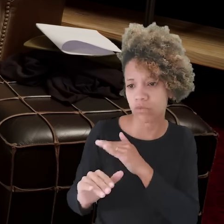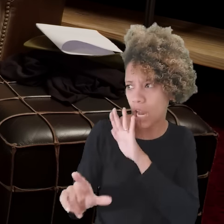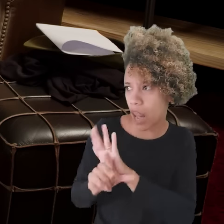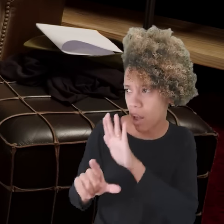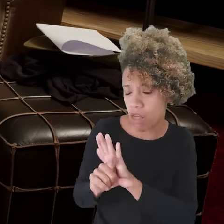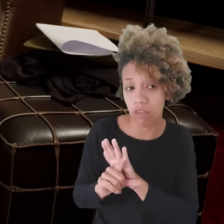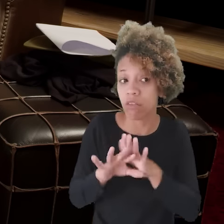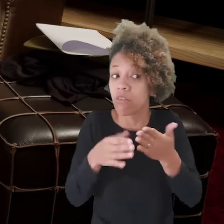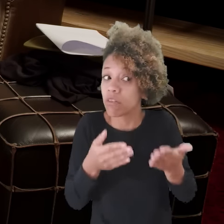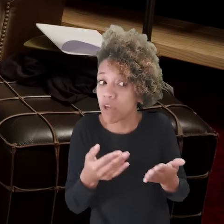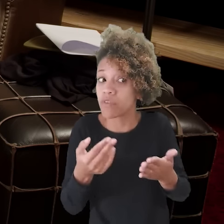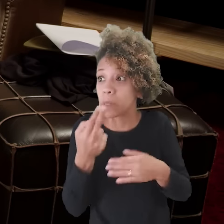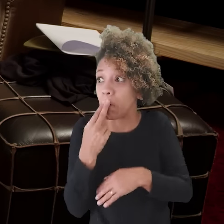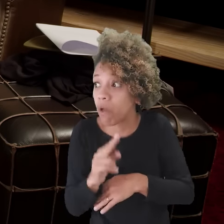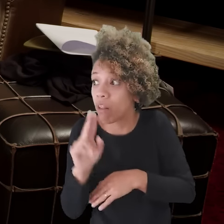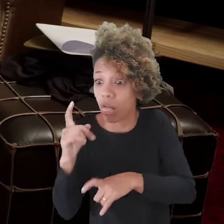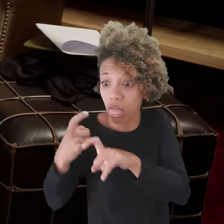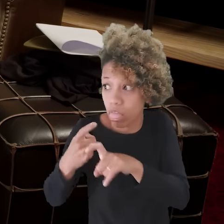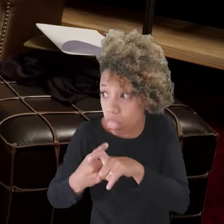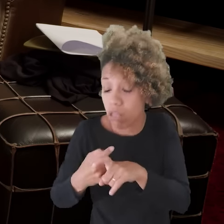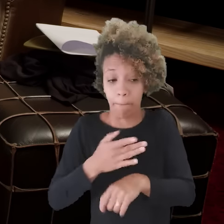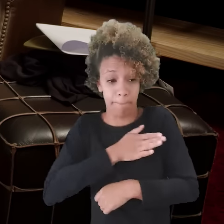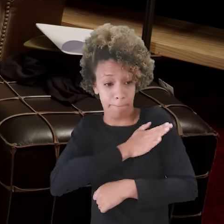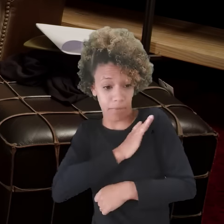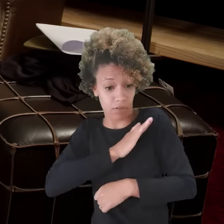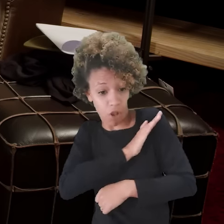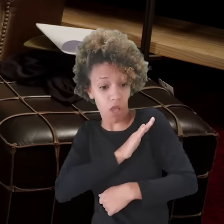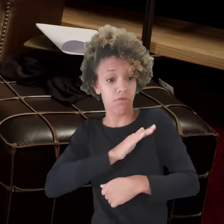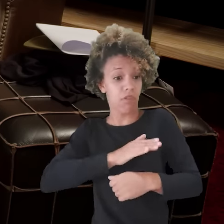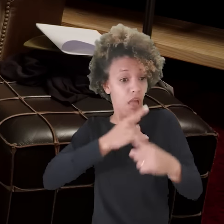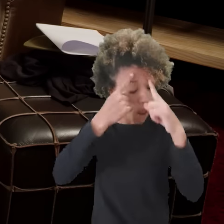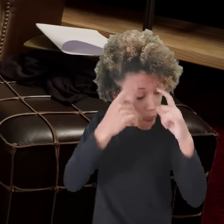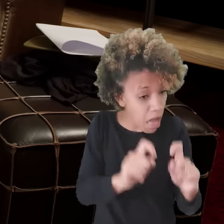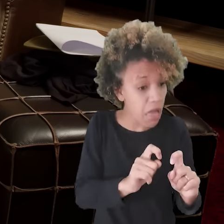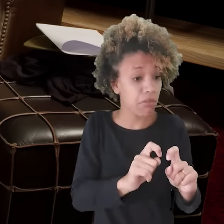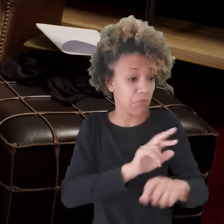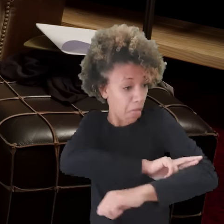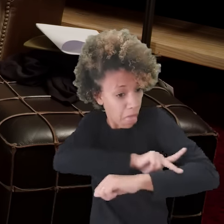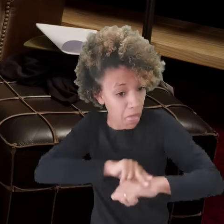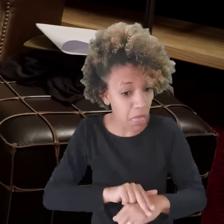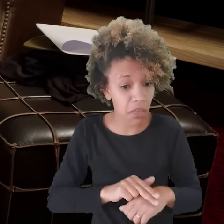Ministério Público você automaticamente é nazista pedófilo racista é